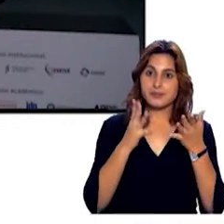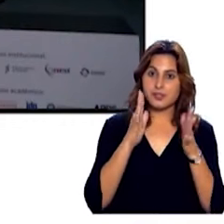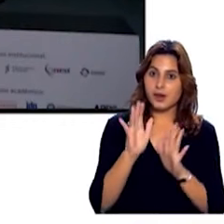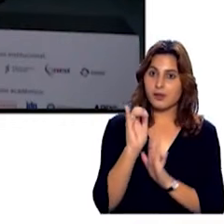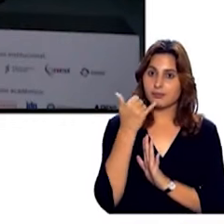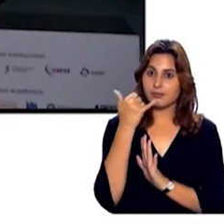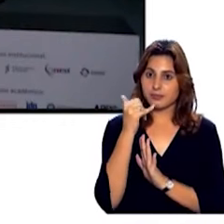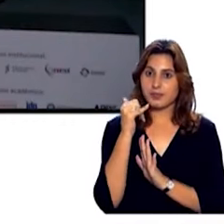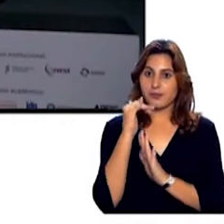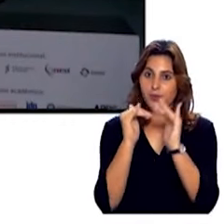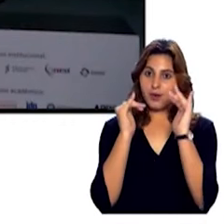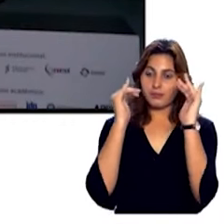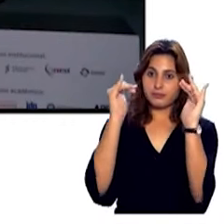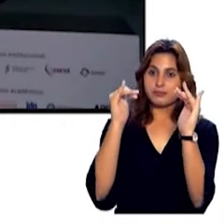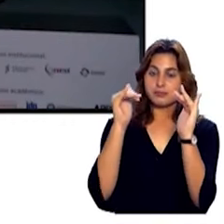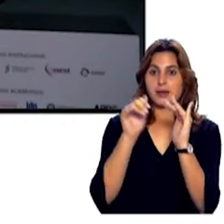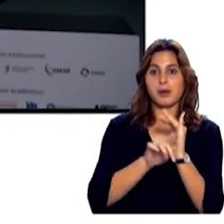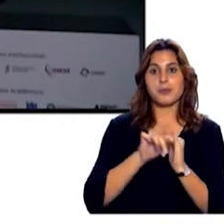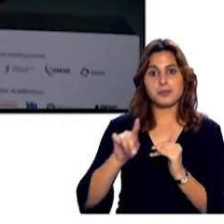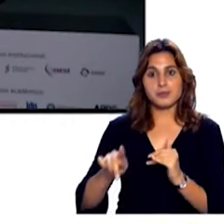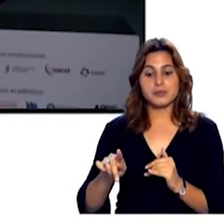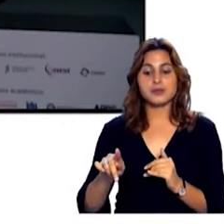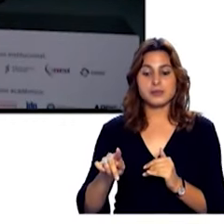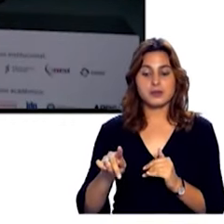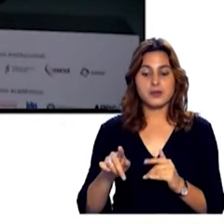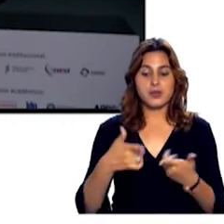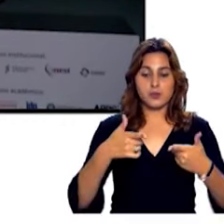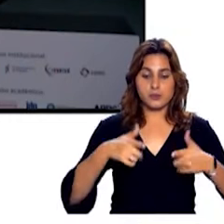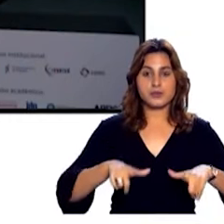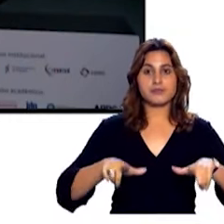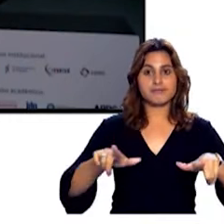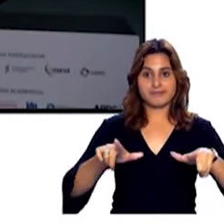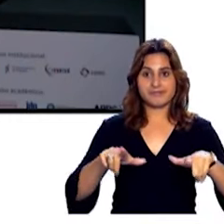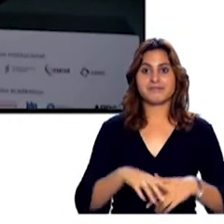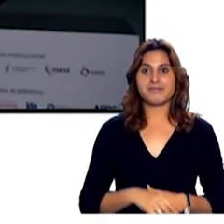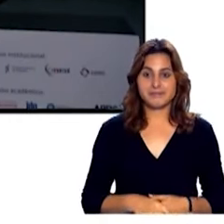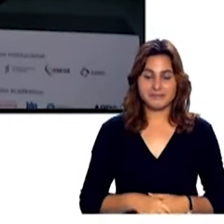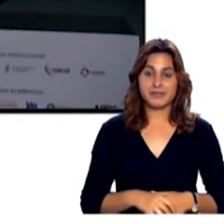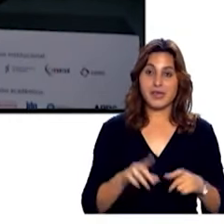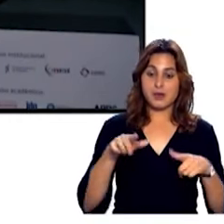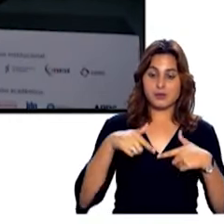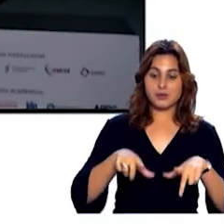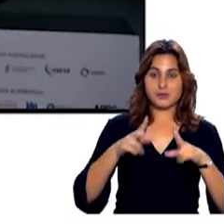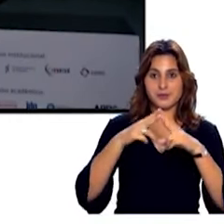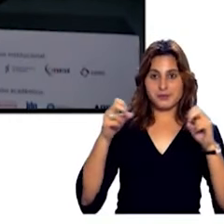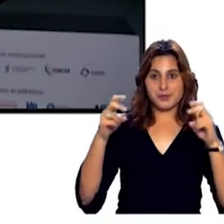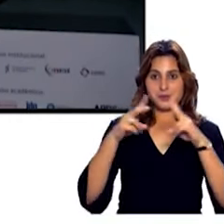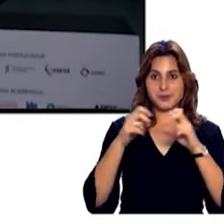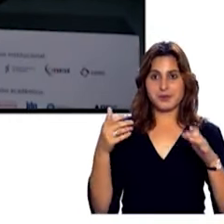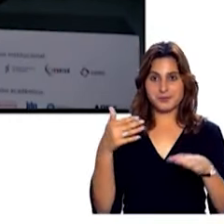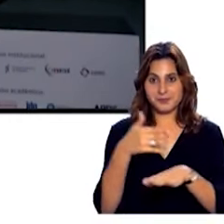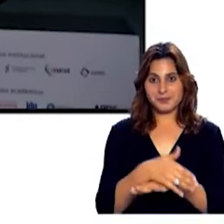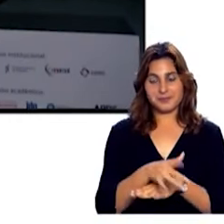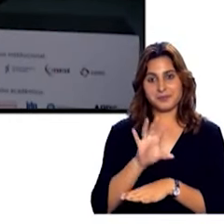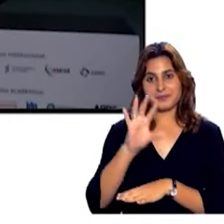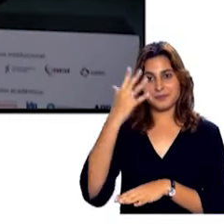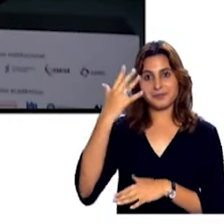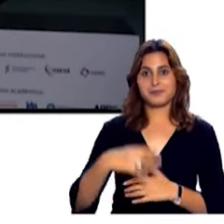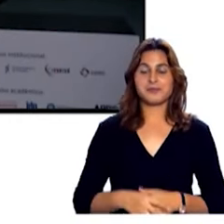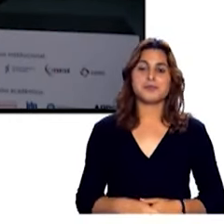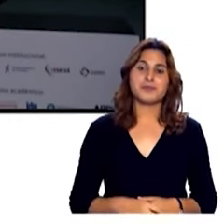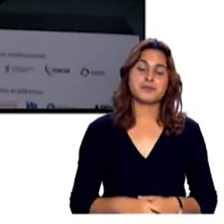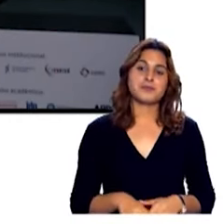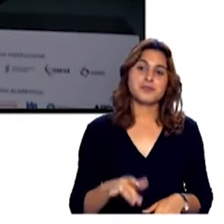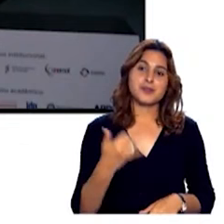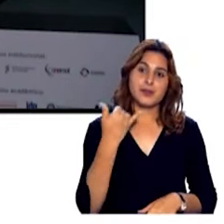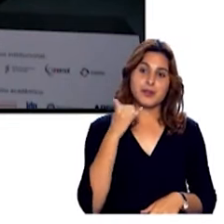excelência professora o seu certificado eh virtual de participação neste evento está no seu telefone já